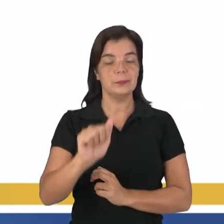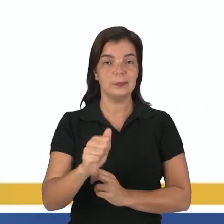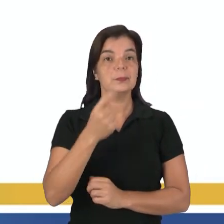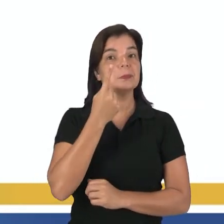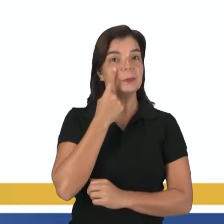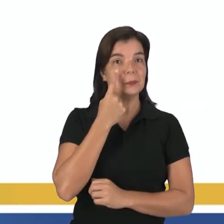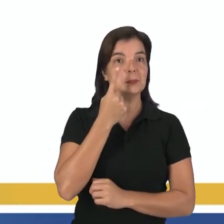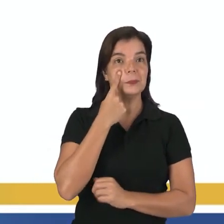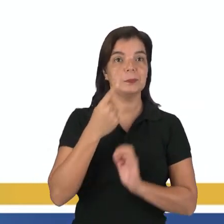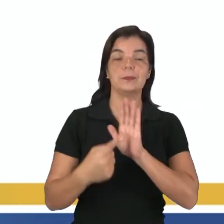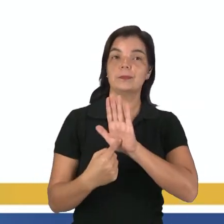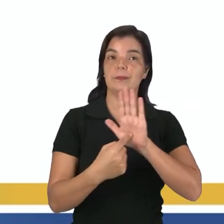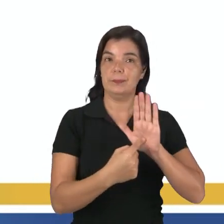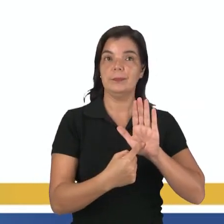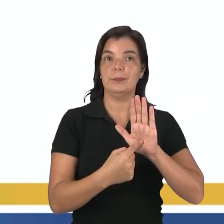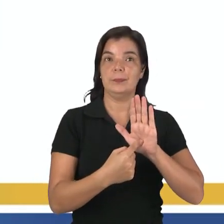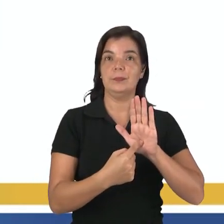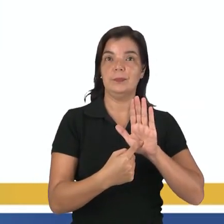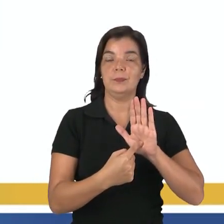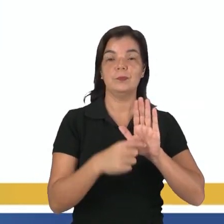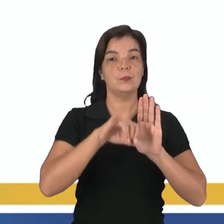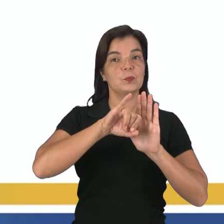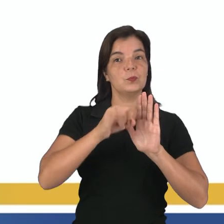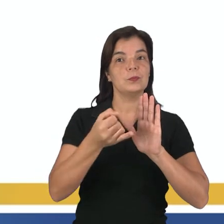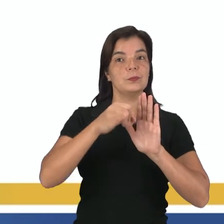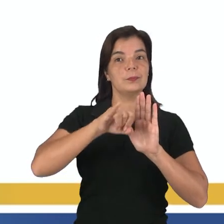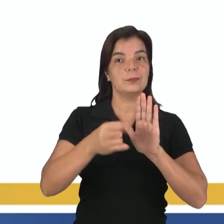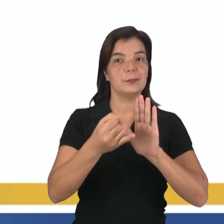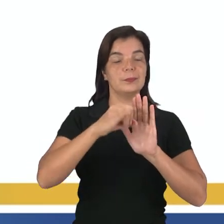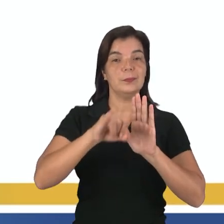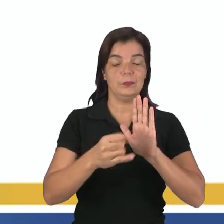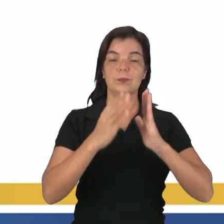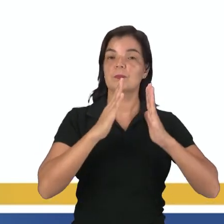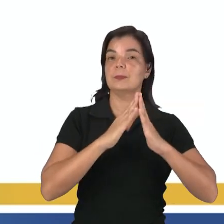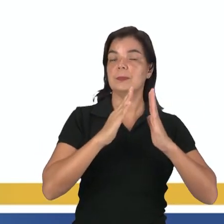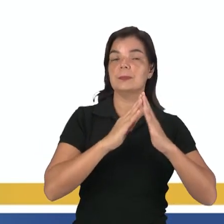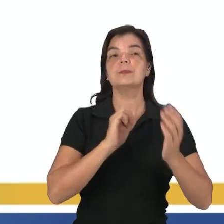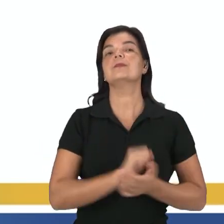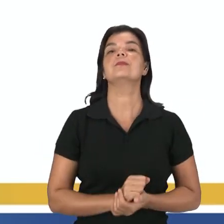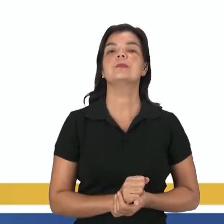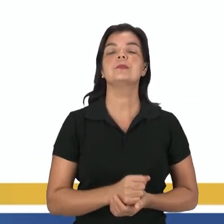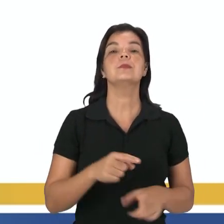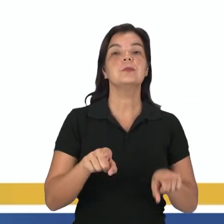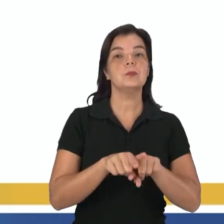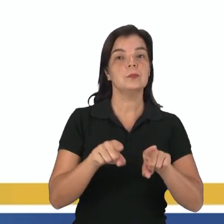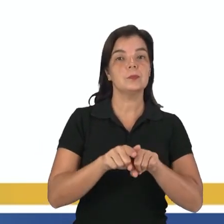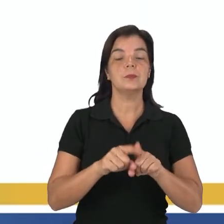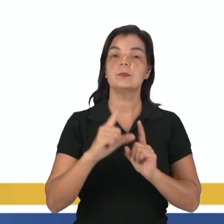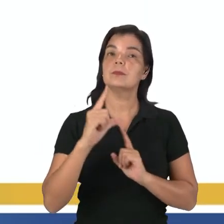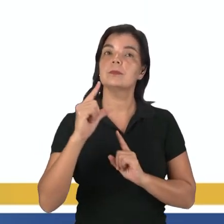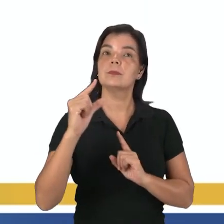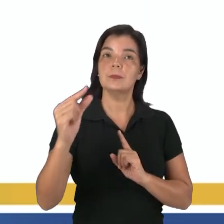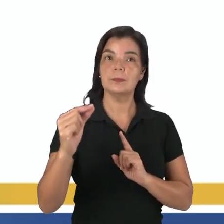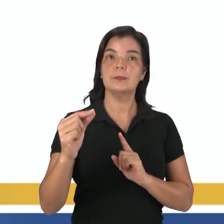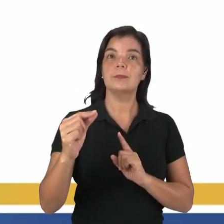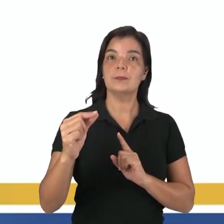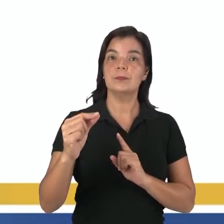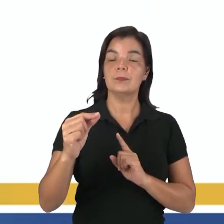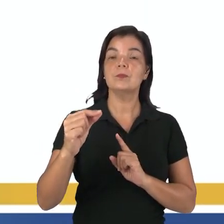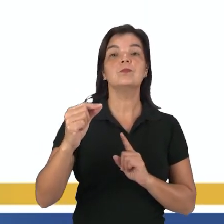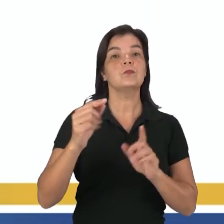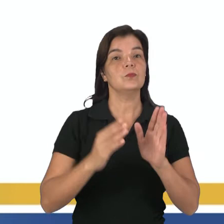21 tão vendo aí então nós vamos representar por Jotta A casa de Joana ela saiu de sua casa